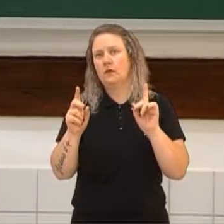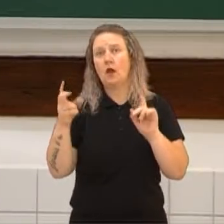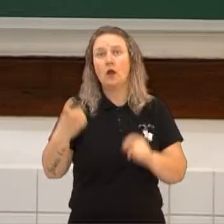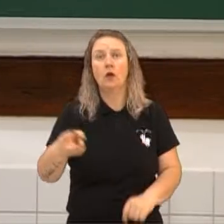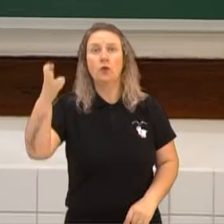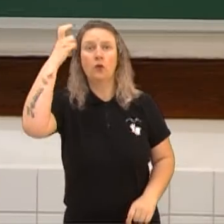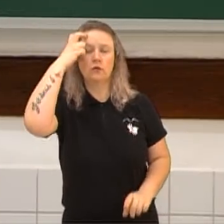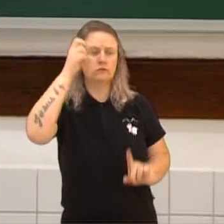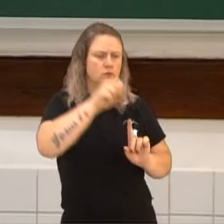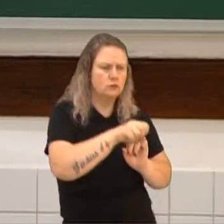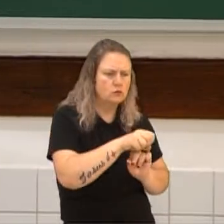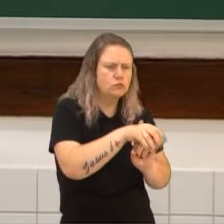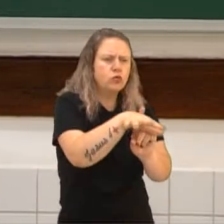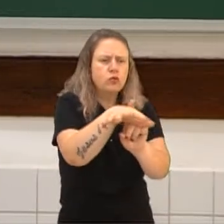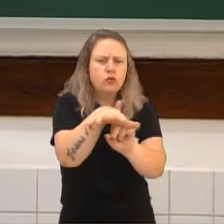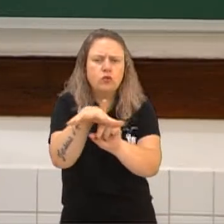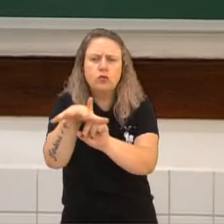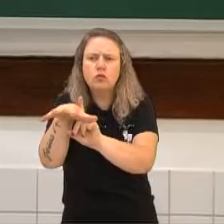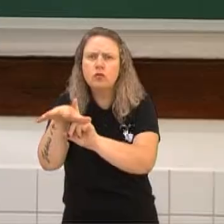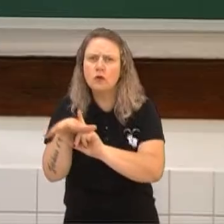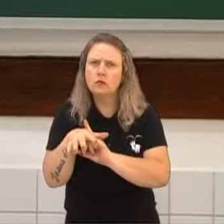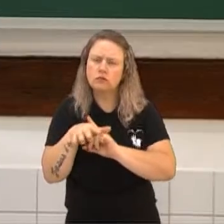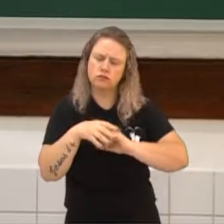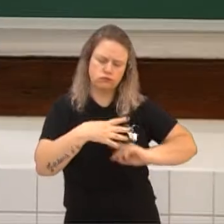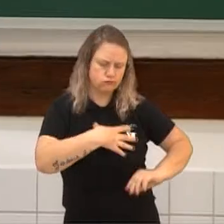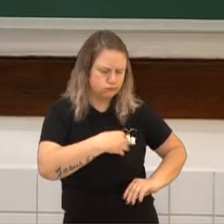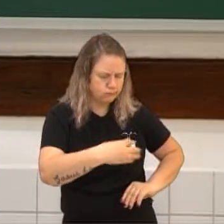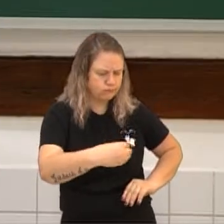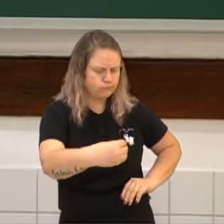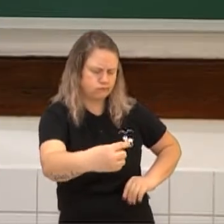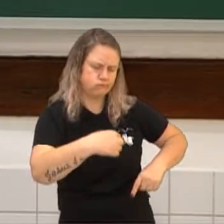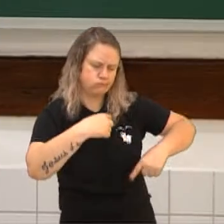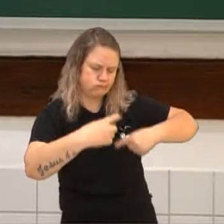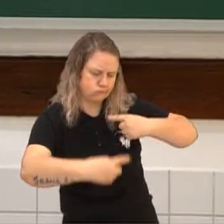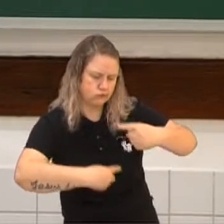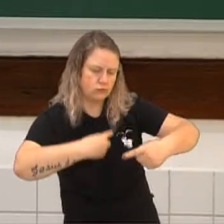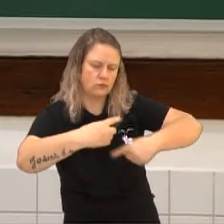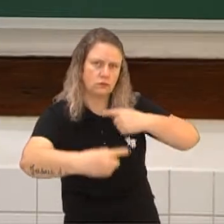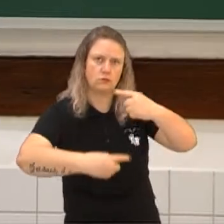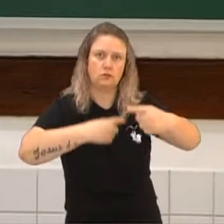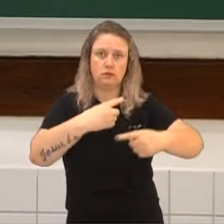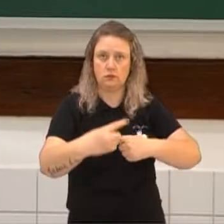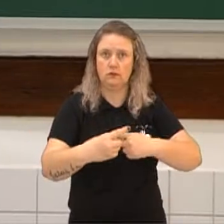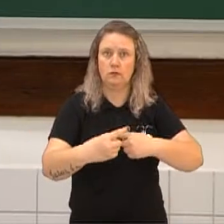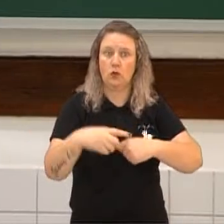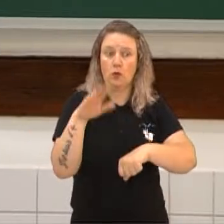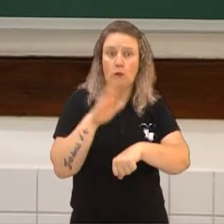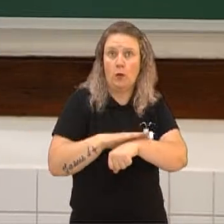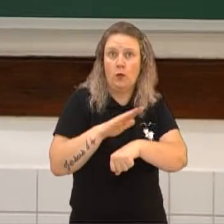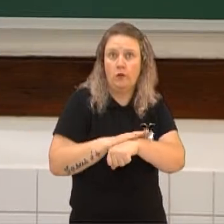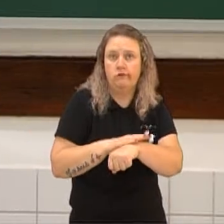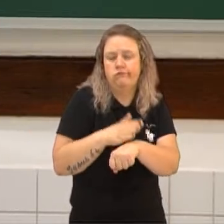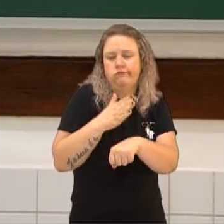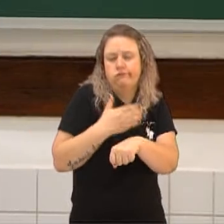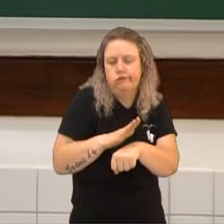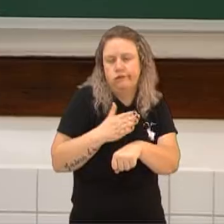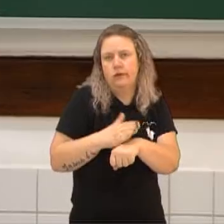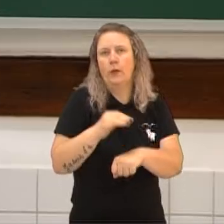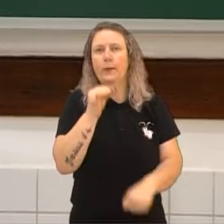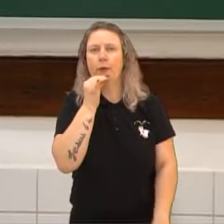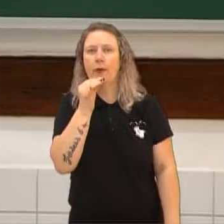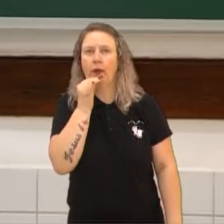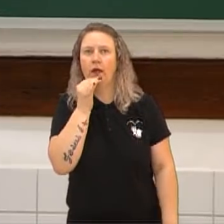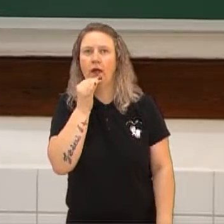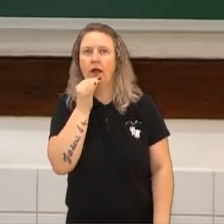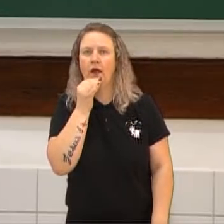popular ela é passada de geração em geração, ela é criada no momento da execução. Então, se tem uma dança, e